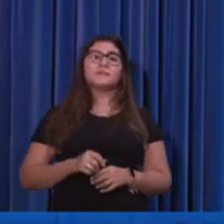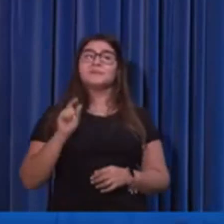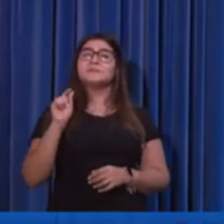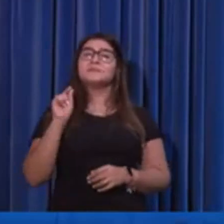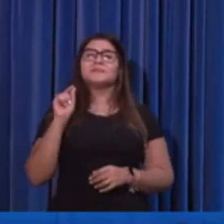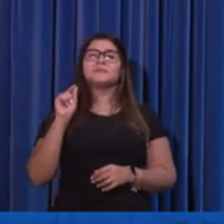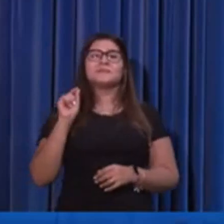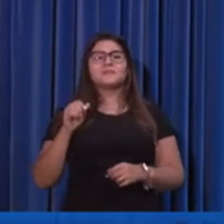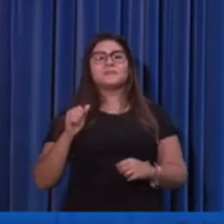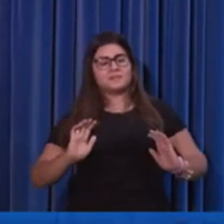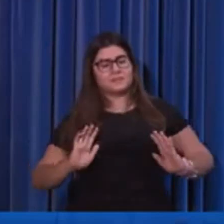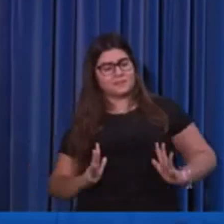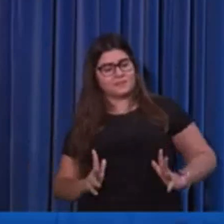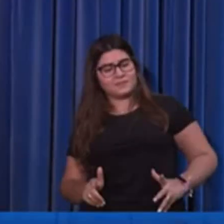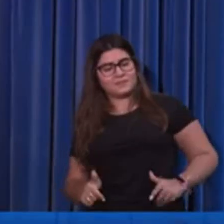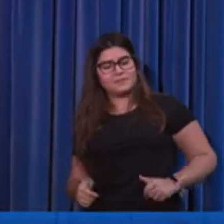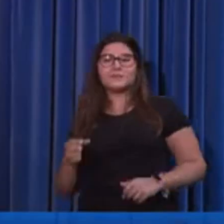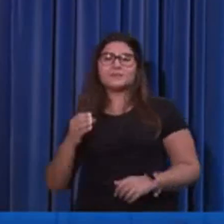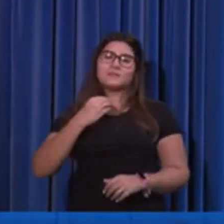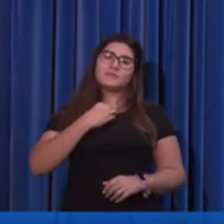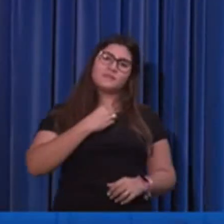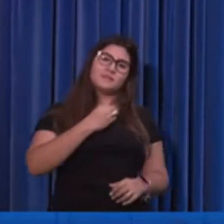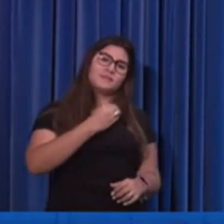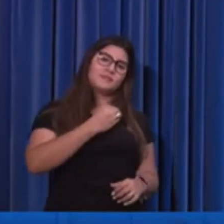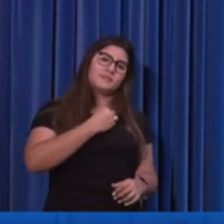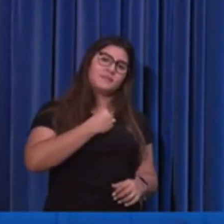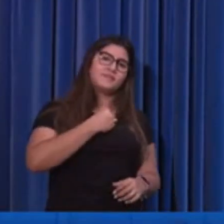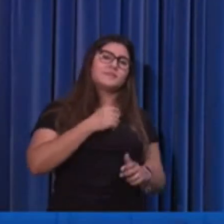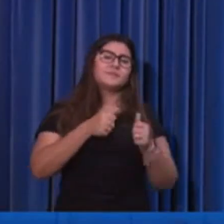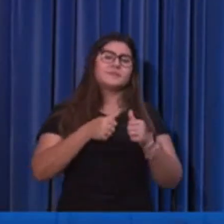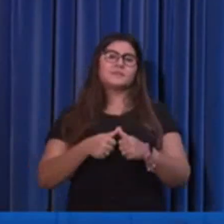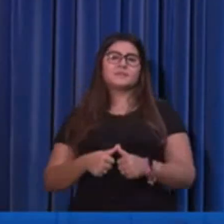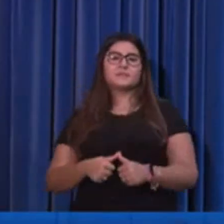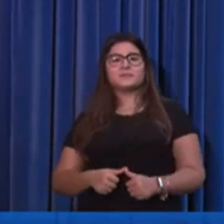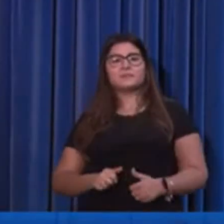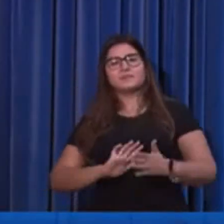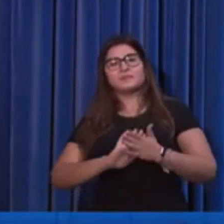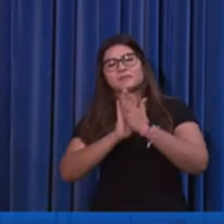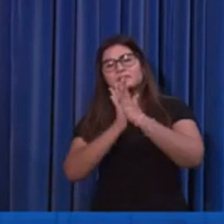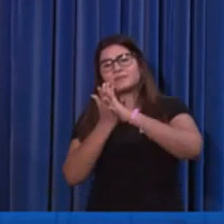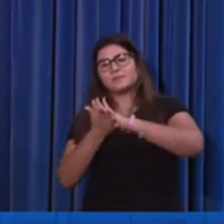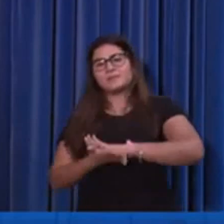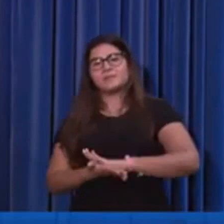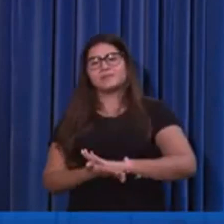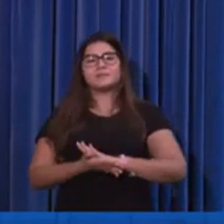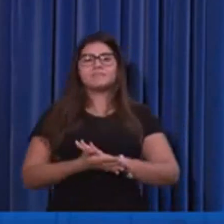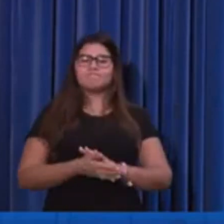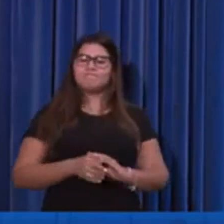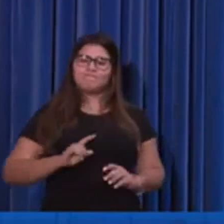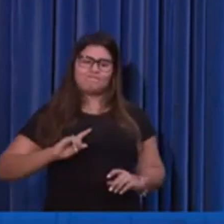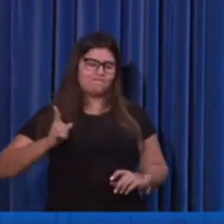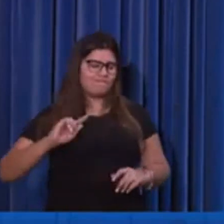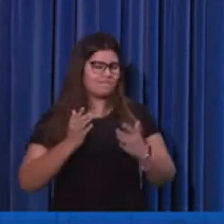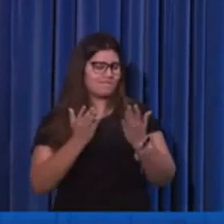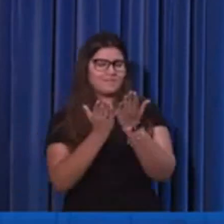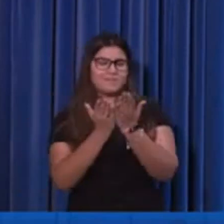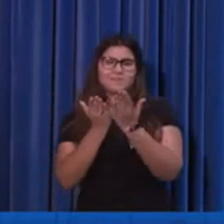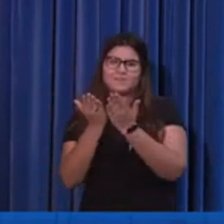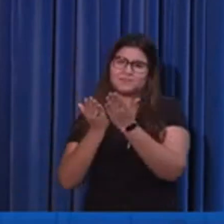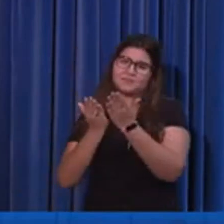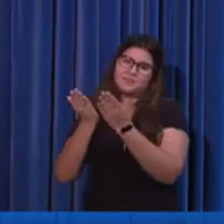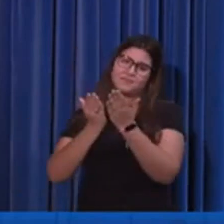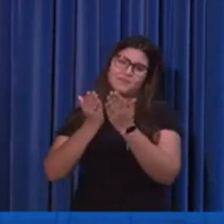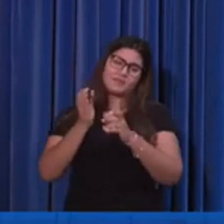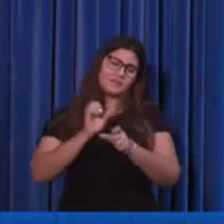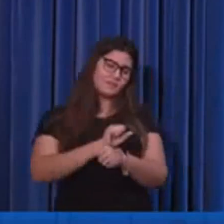para que o fogo do pecado seja destruído e não